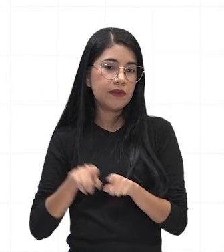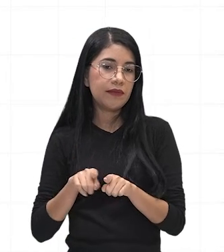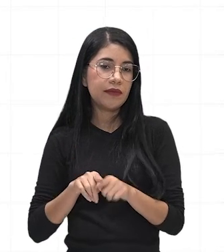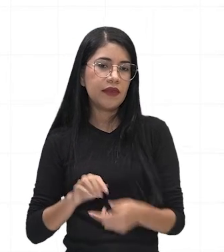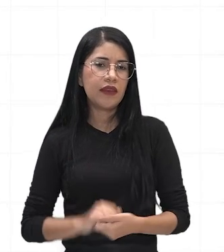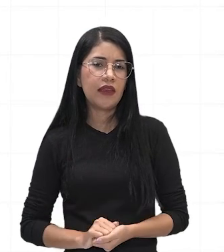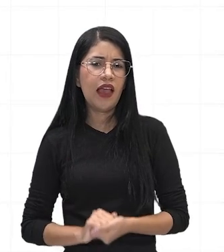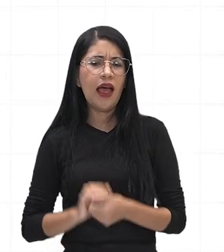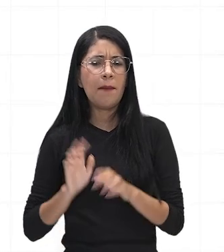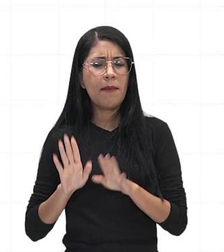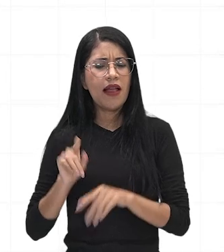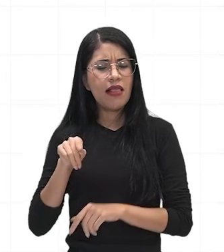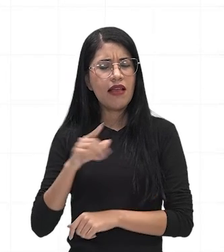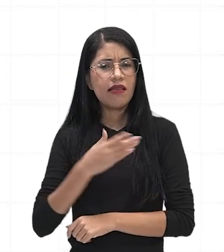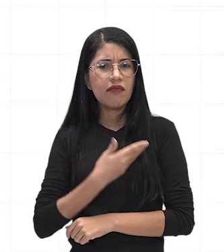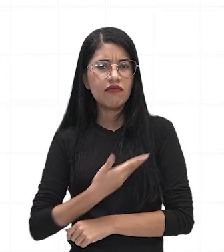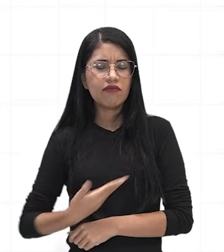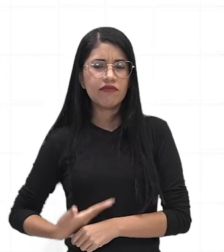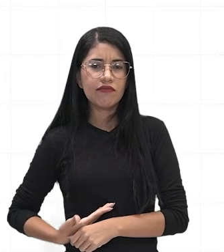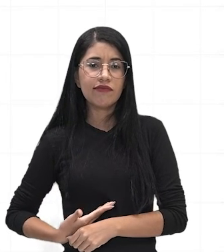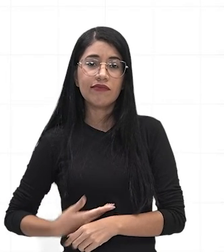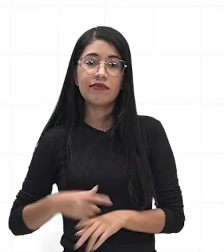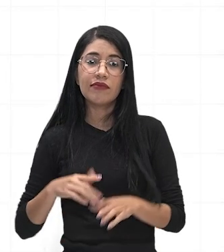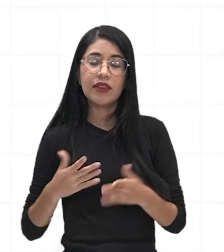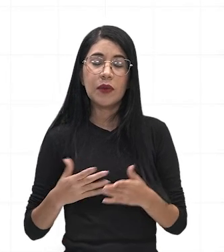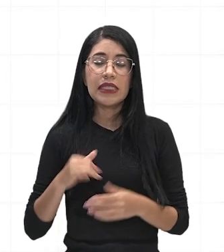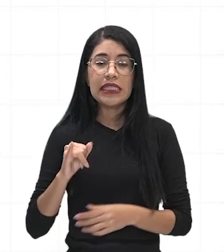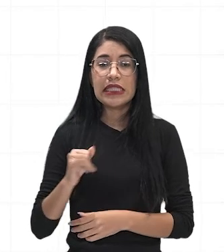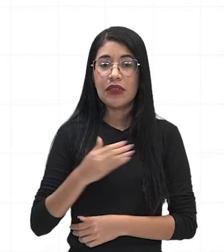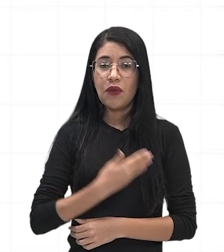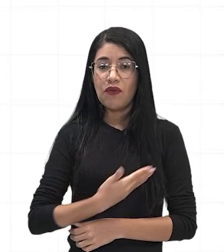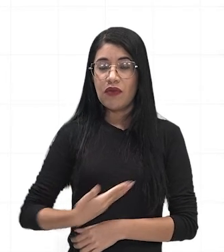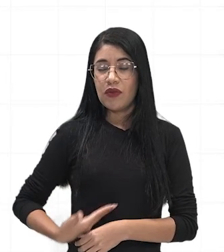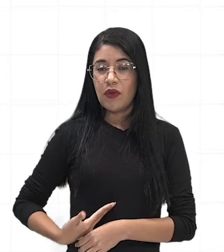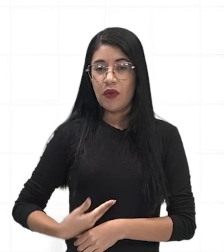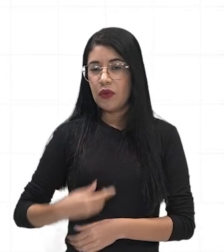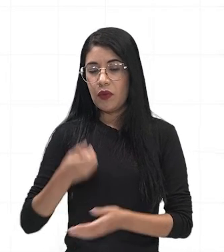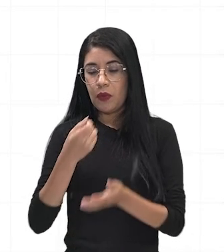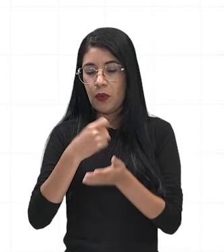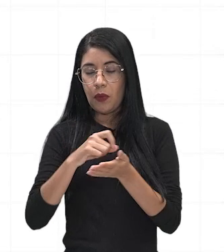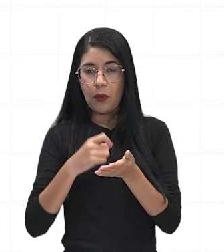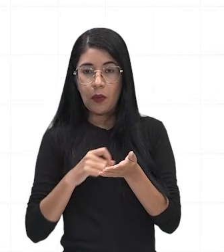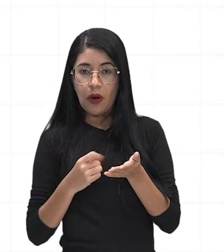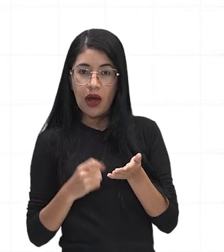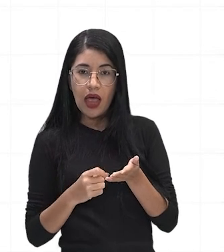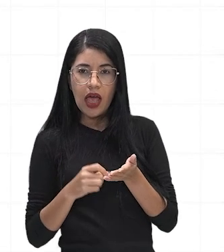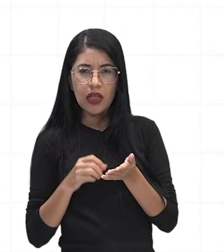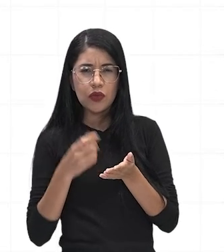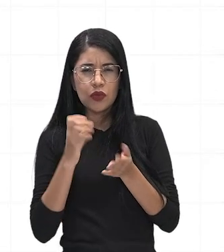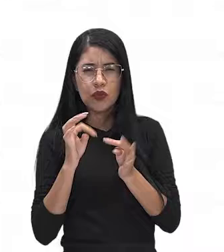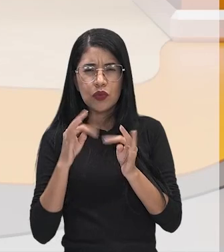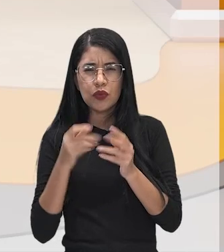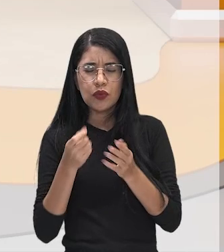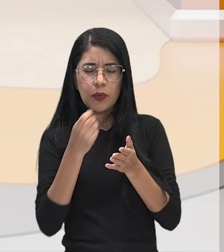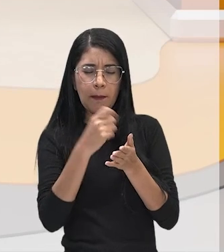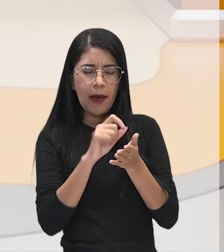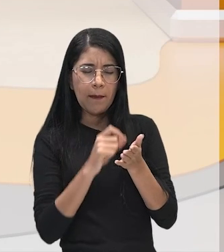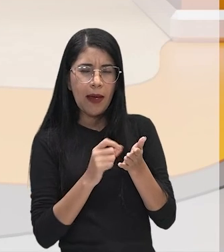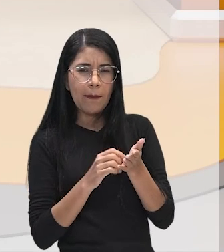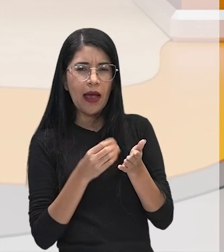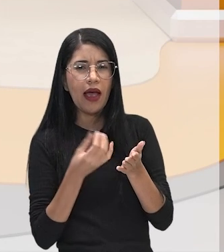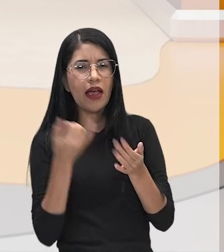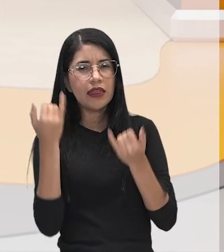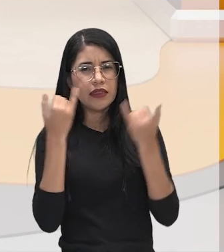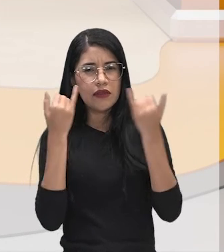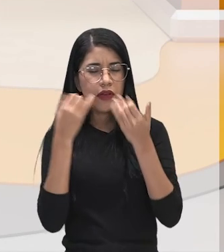tem o sátrapa. E eu ainda digo mais para vocês, se o sátrapa não escrevesse aquilo que ele, né, aconteceu